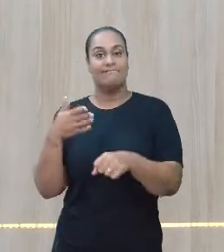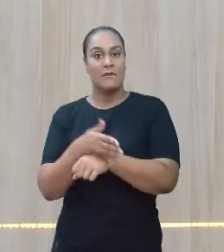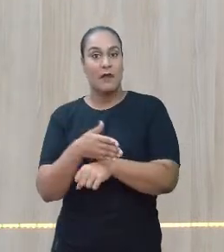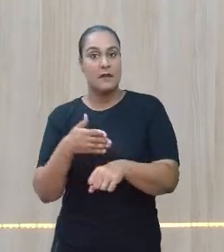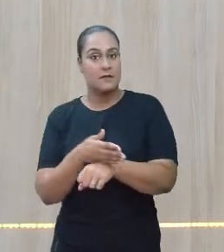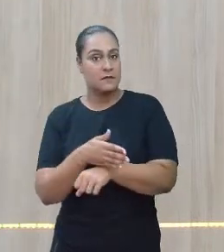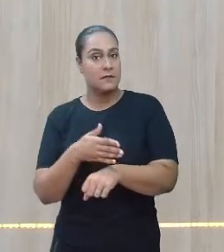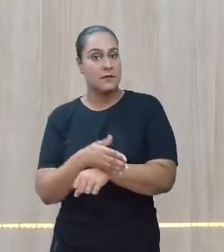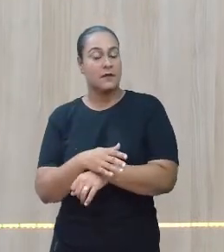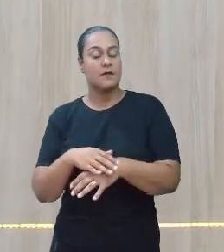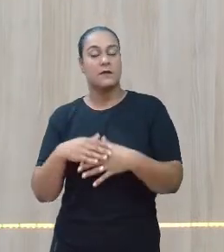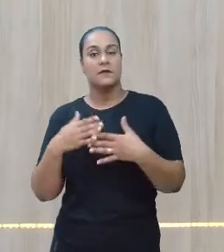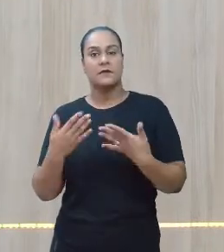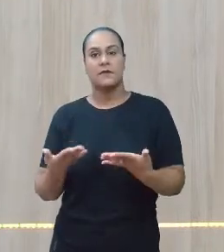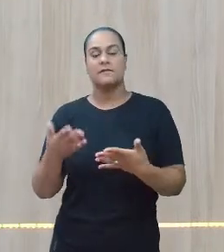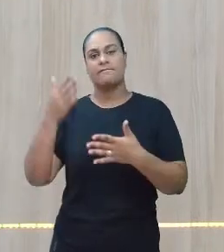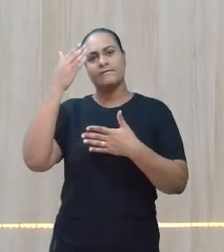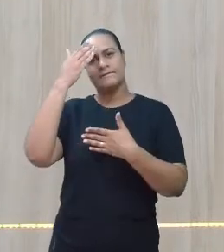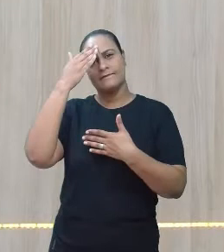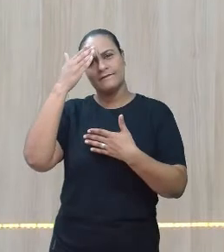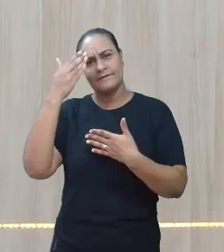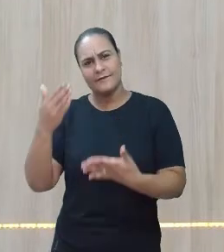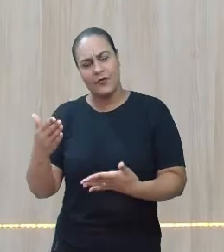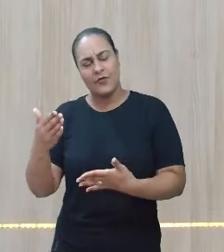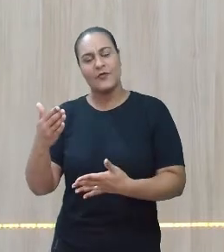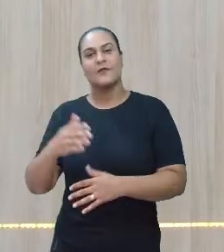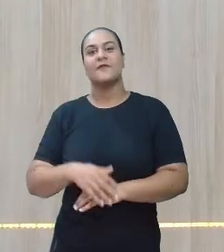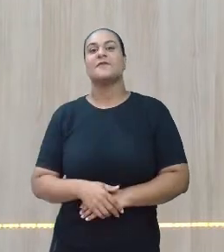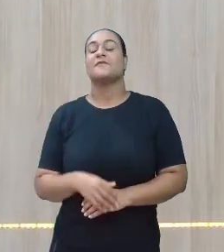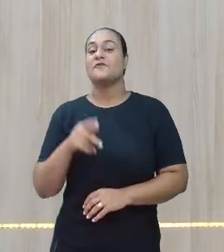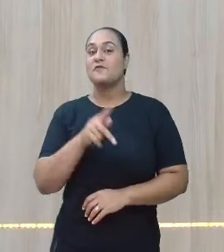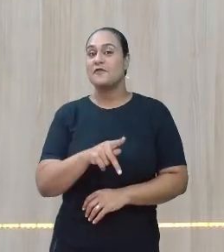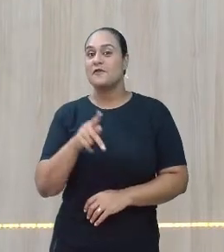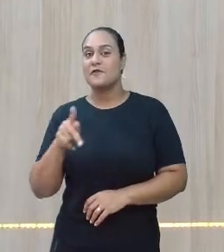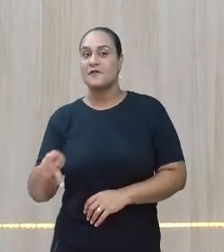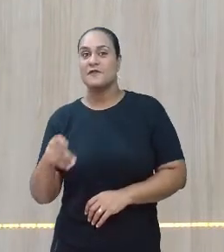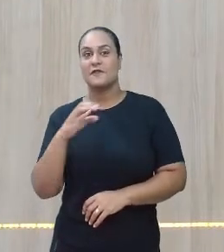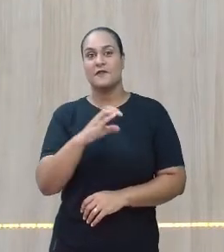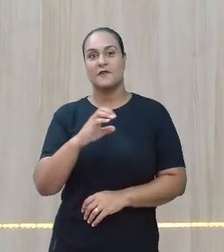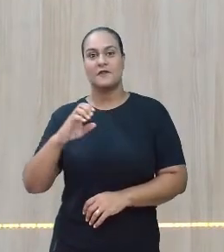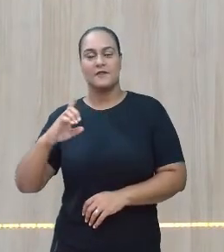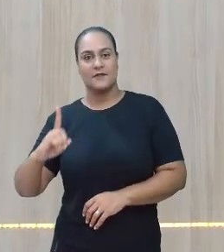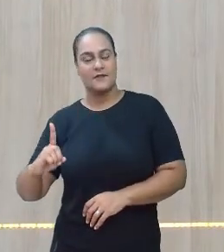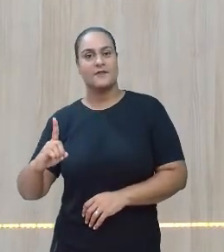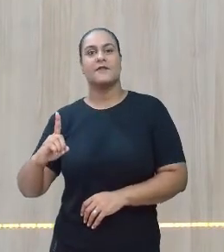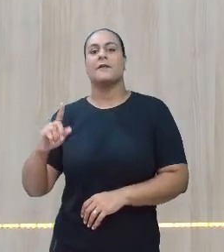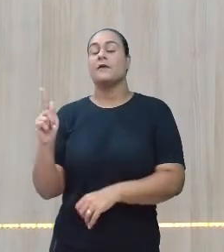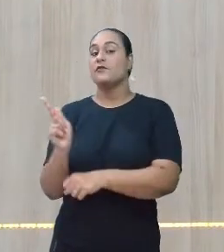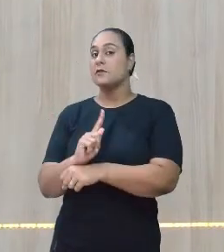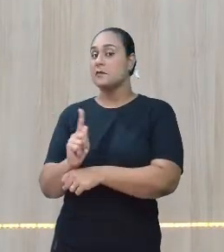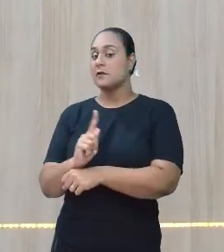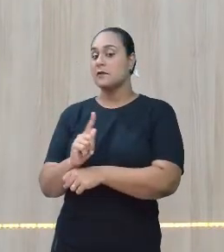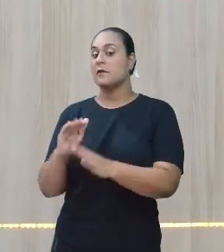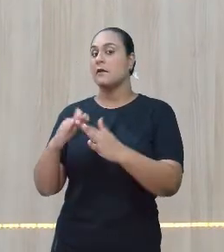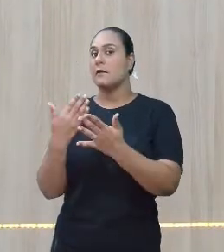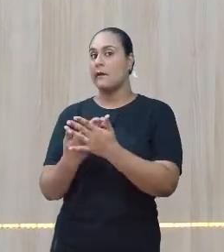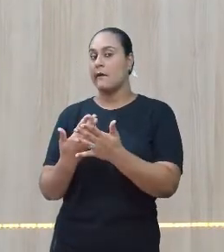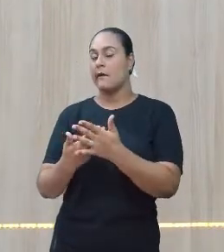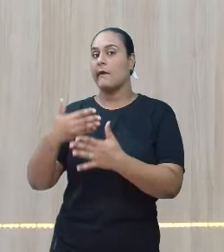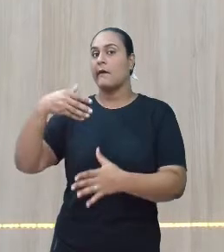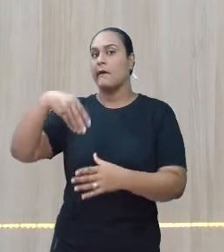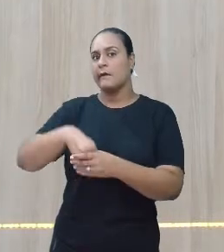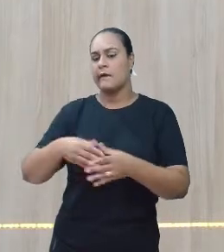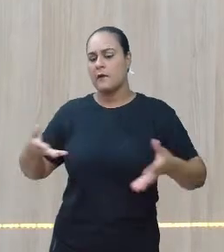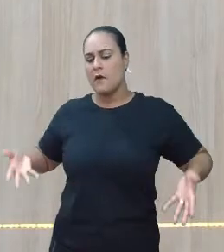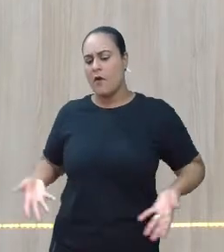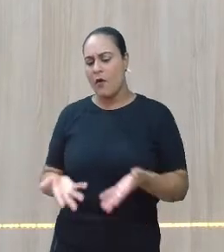E aí também vai o nosso agradecimento aos professores, coordenadores, gestores das escolas, né? Que estão aí